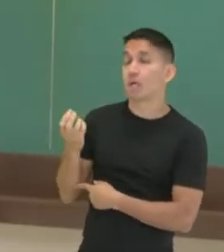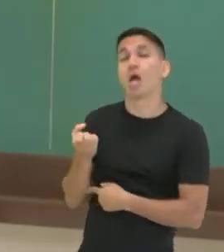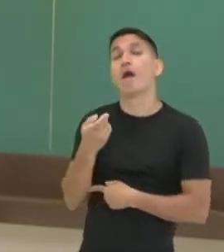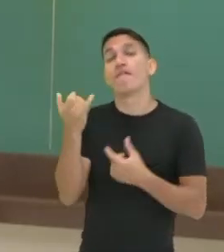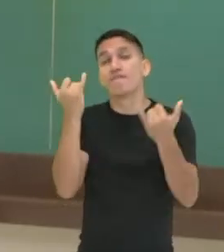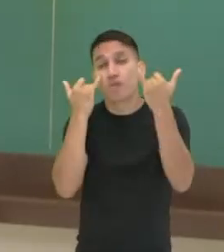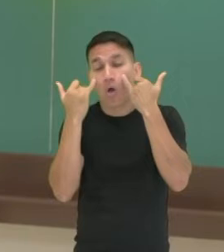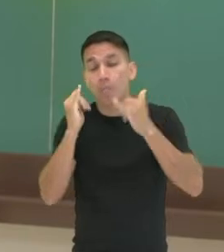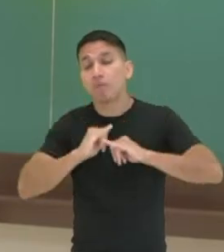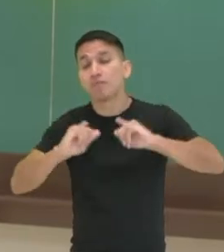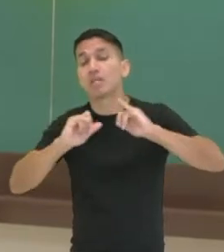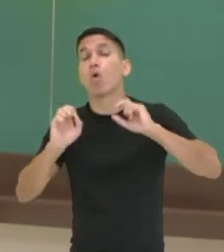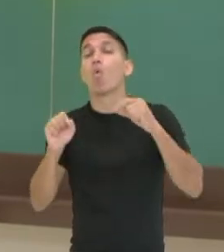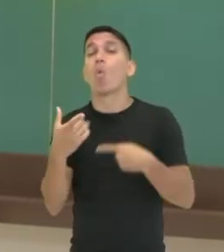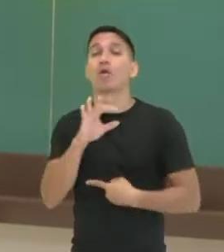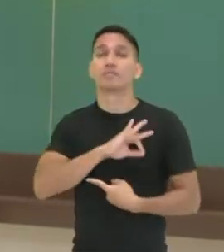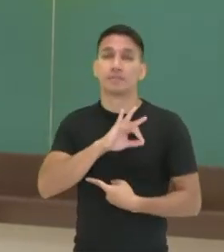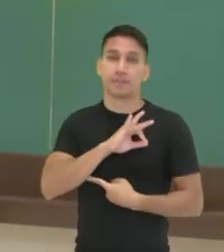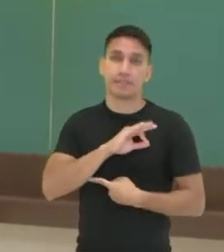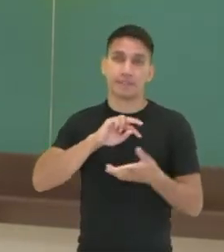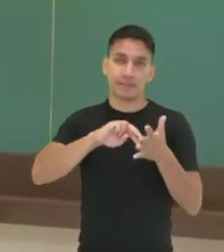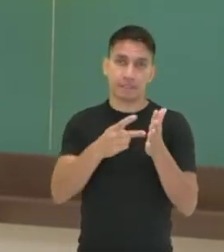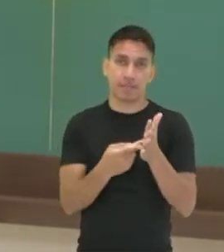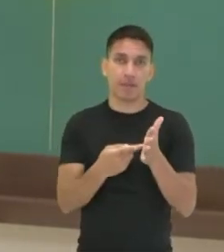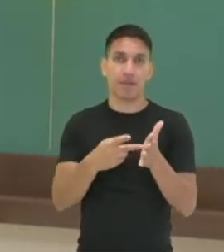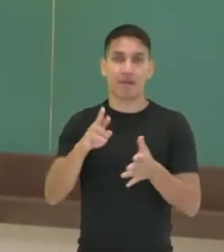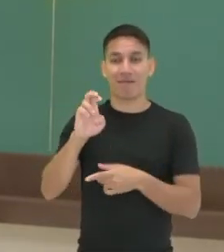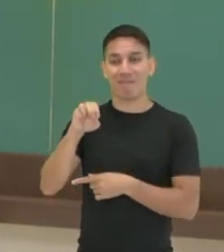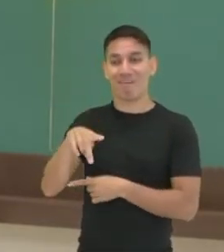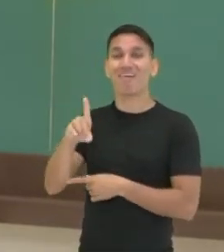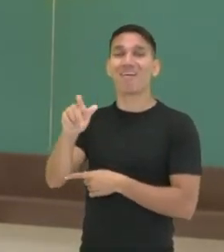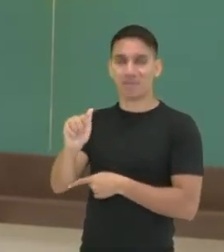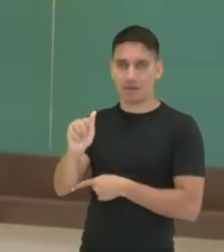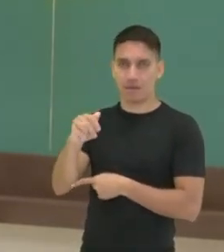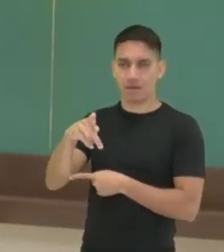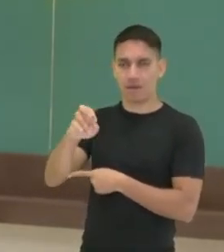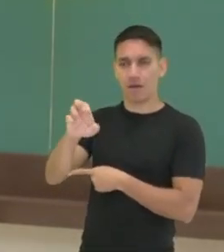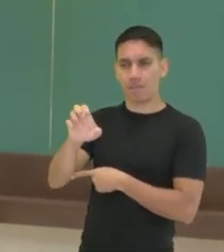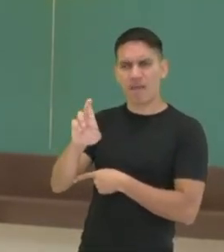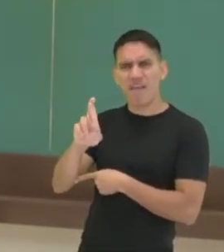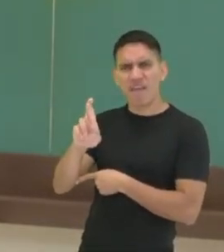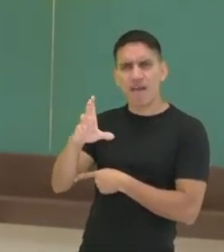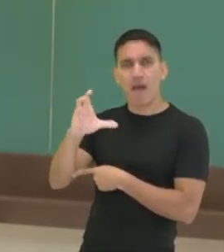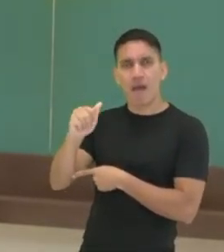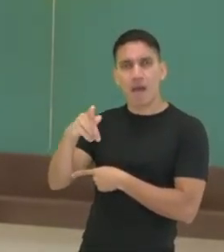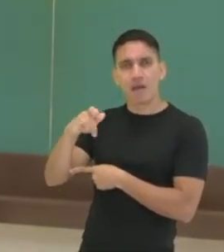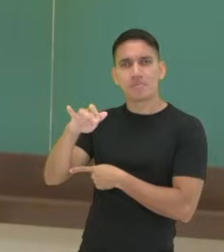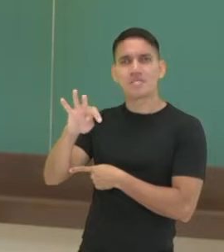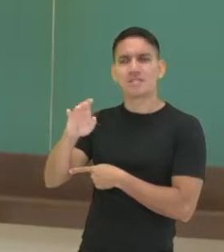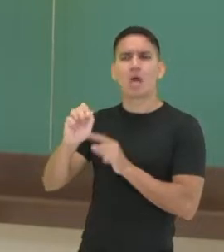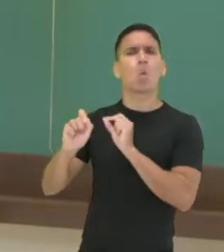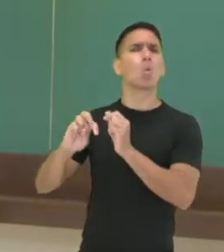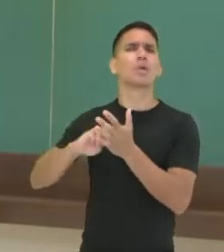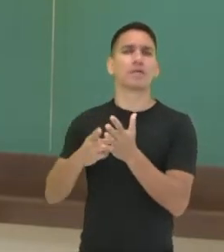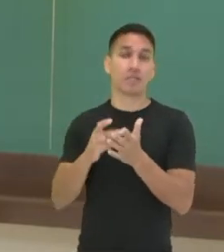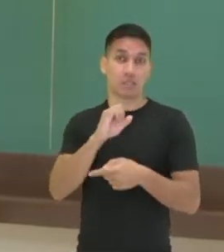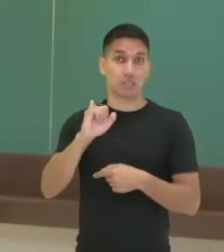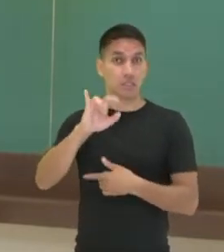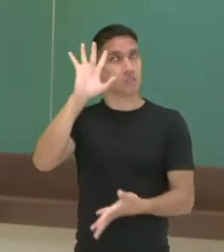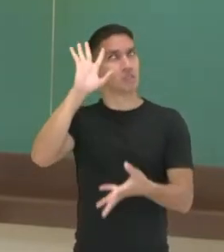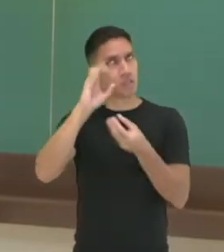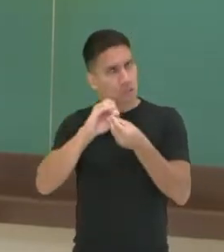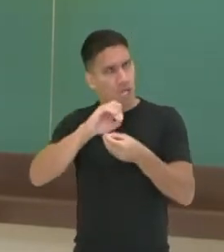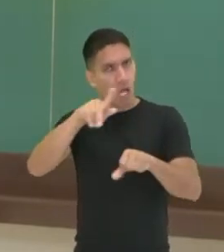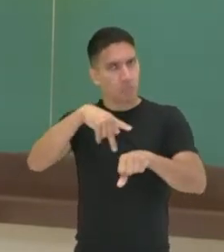por exemplo, que é considerado a renda per capita. Então a gente vai ver o que significa isso. Se a gente for pensar a nível de Brasil, de